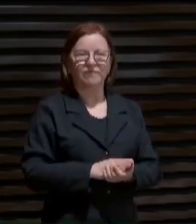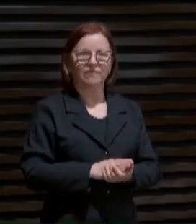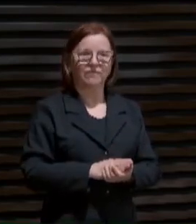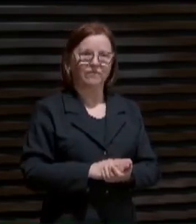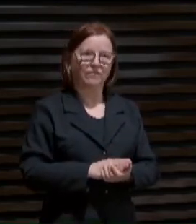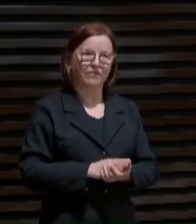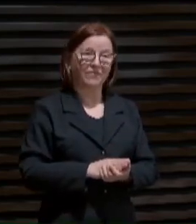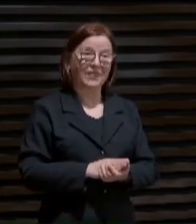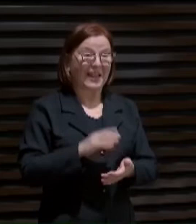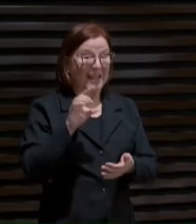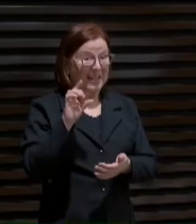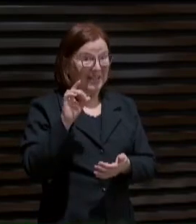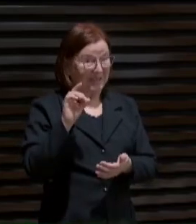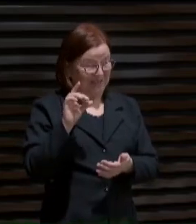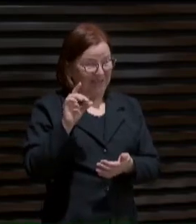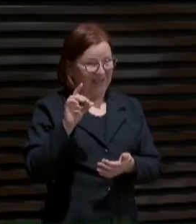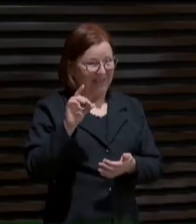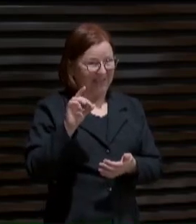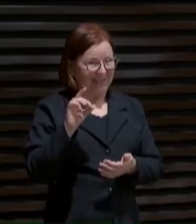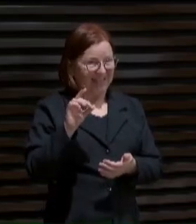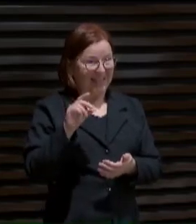o que é eterno permanecerá